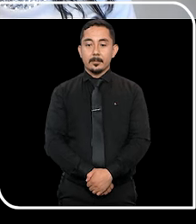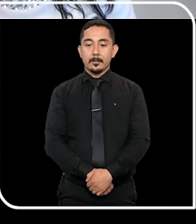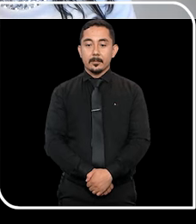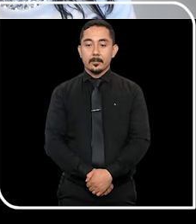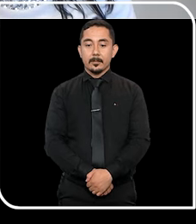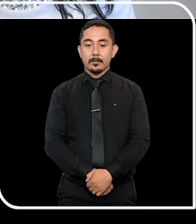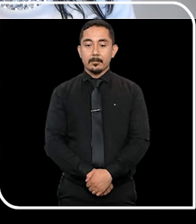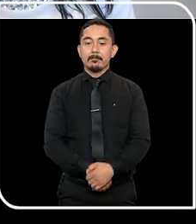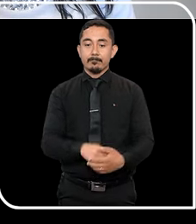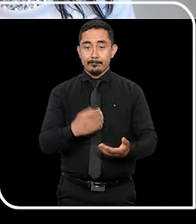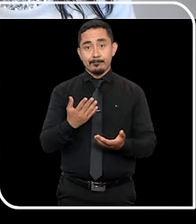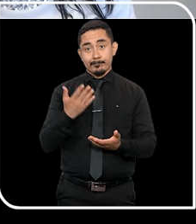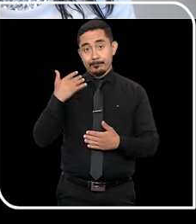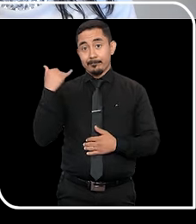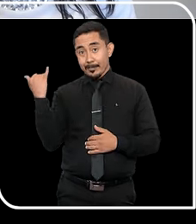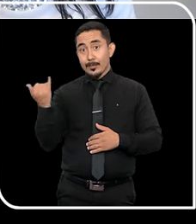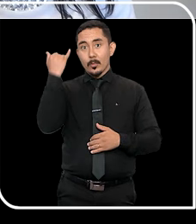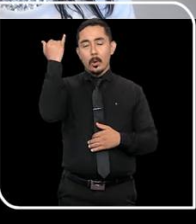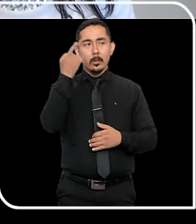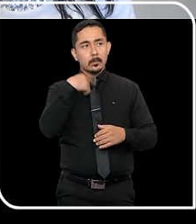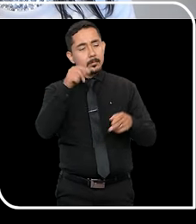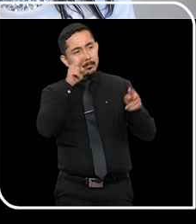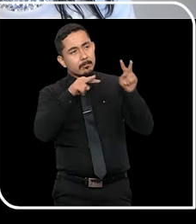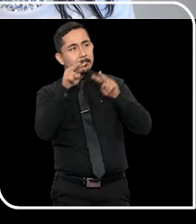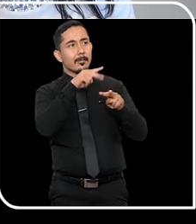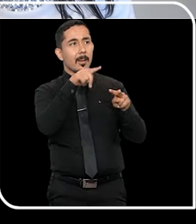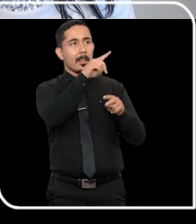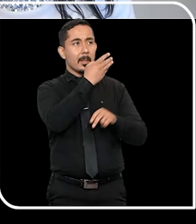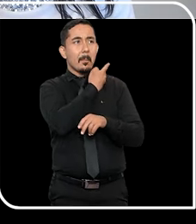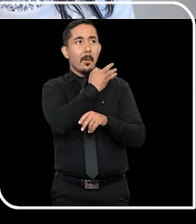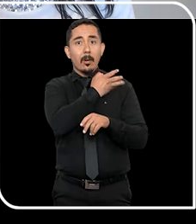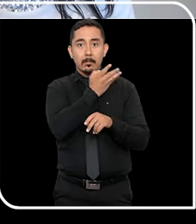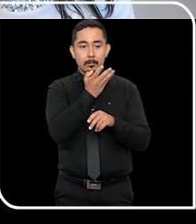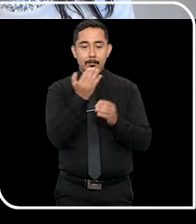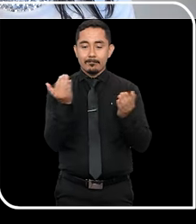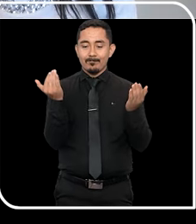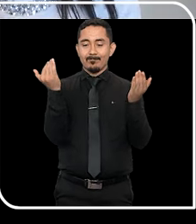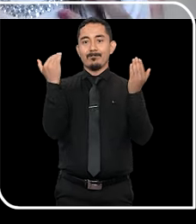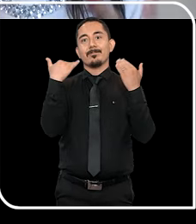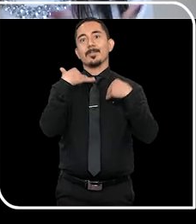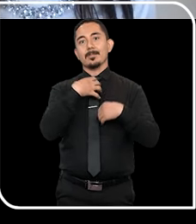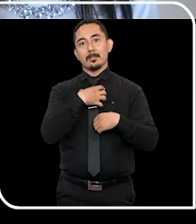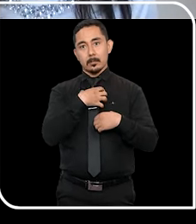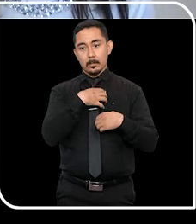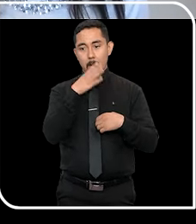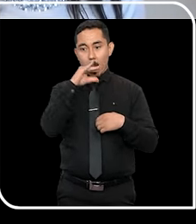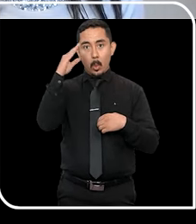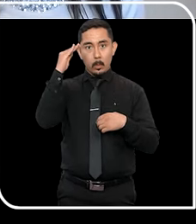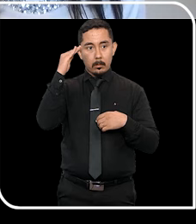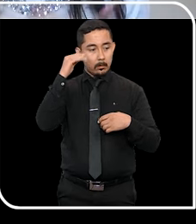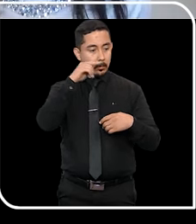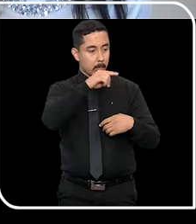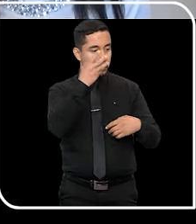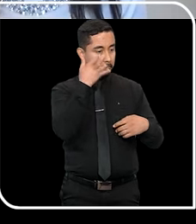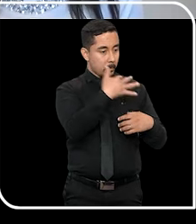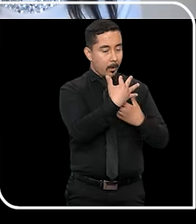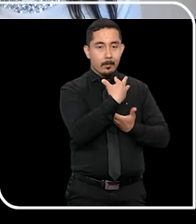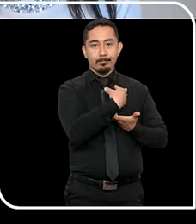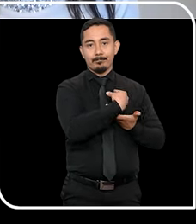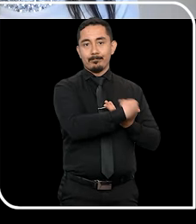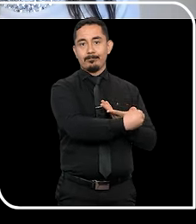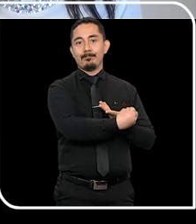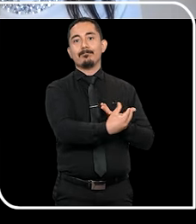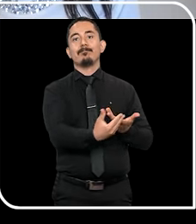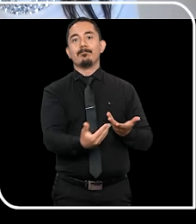e é isso assim é importante a gente vê que o preconceito tá em nós né nos adultos e a nossa criança vai